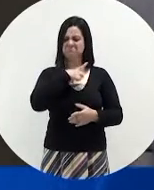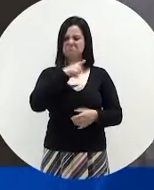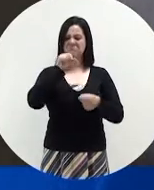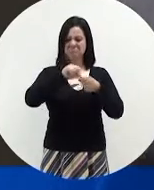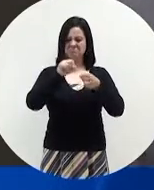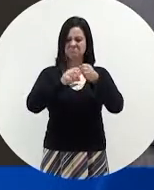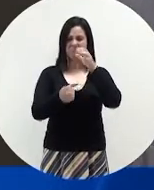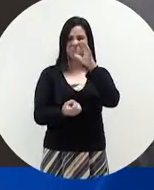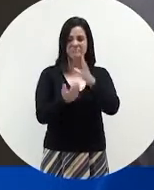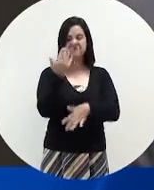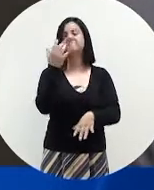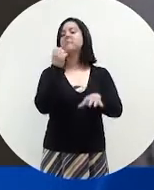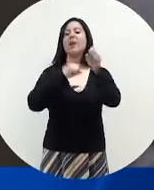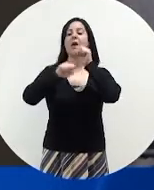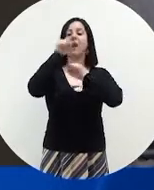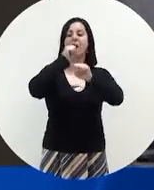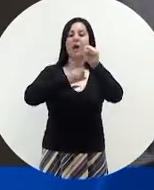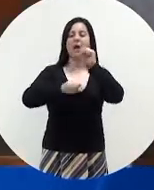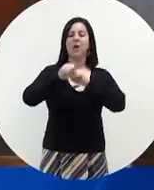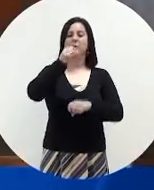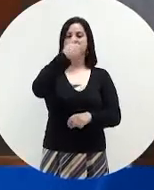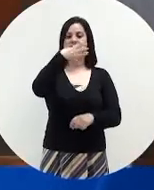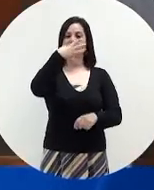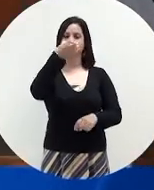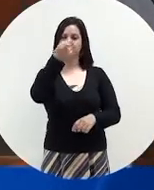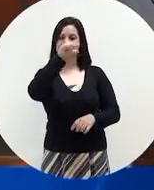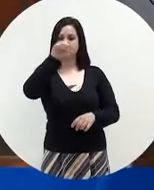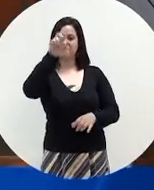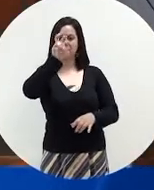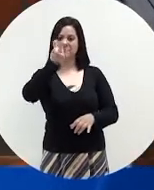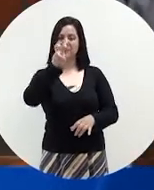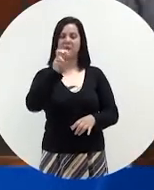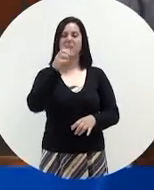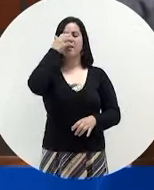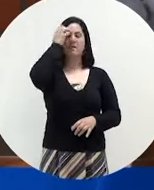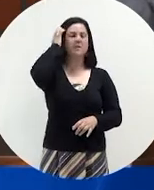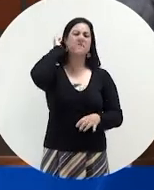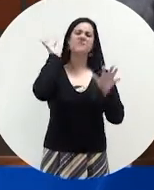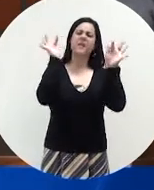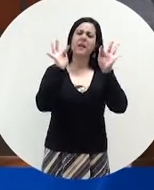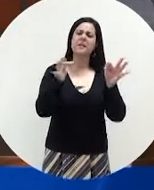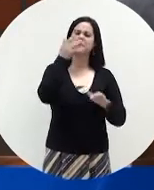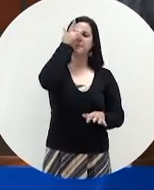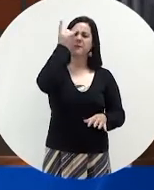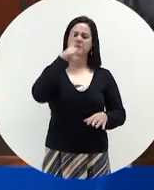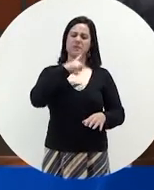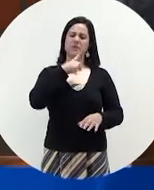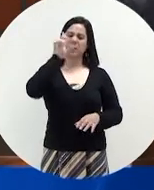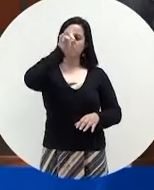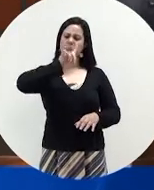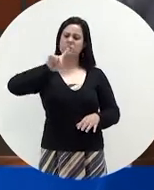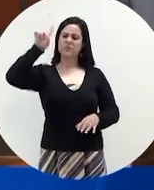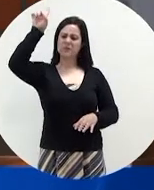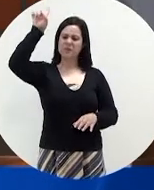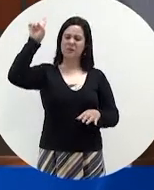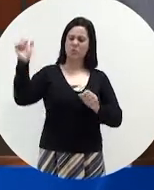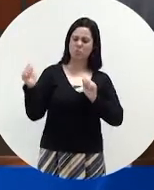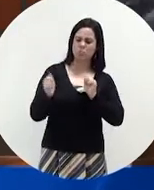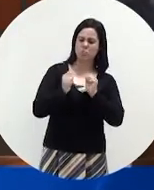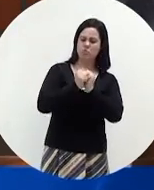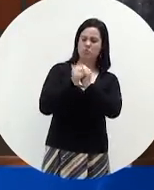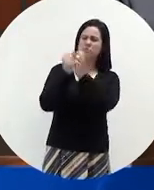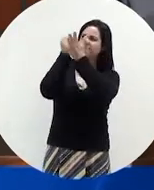criou Deus os céus e a terra. Esse é o primeiro versículo da Bíblia. A Bíblia começa